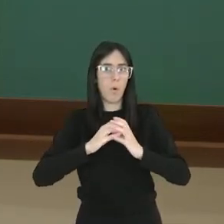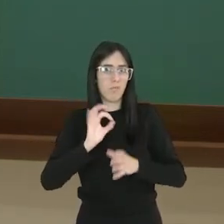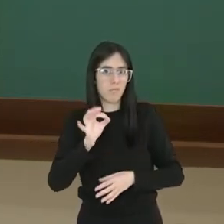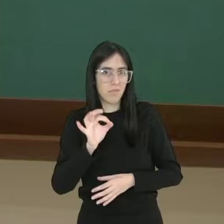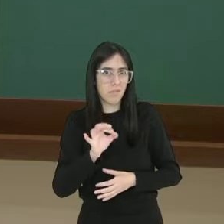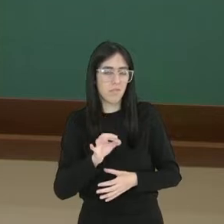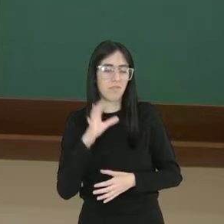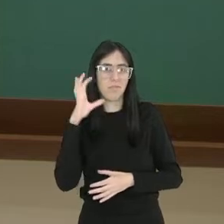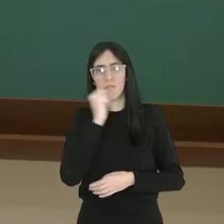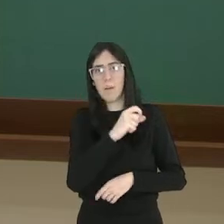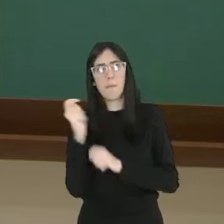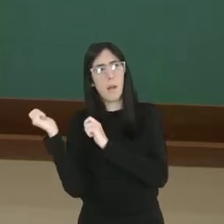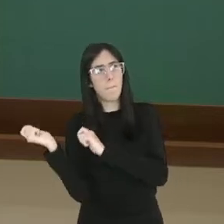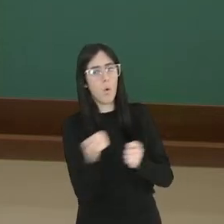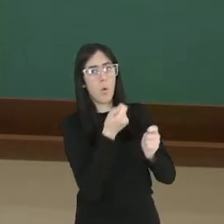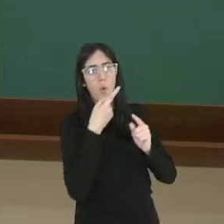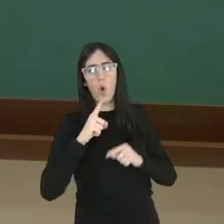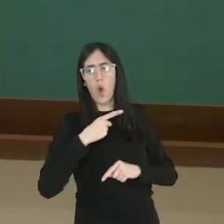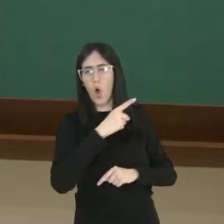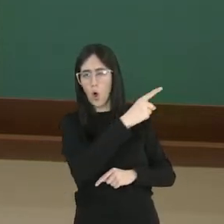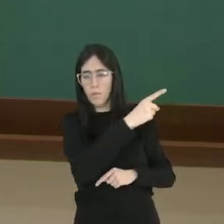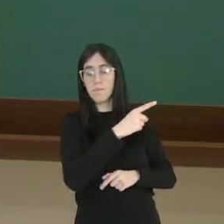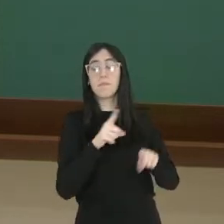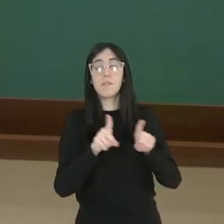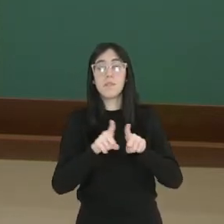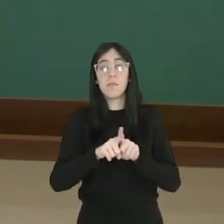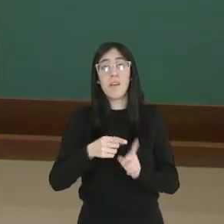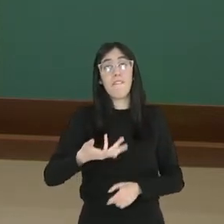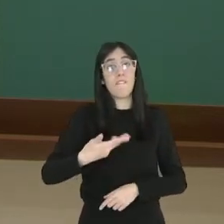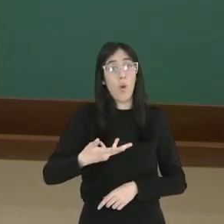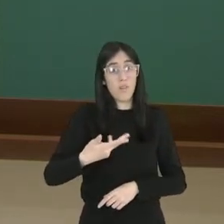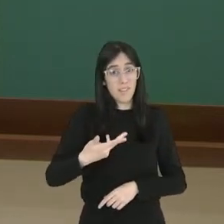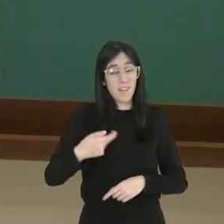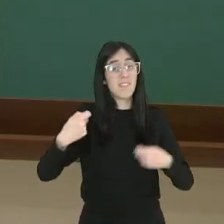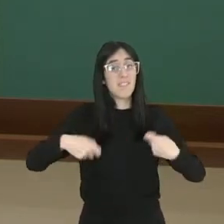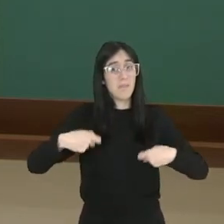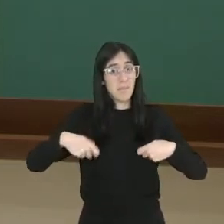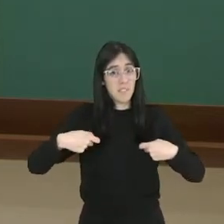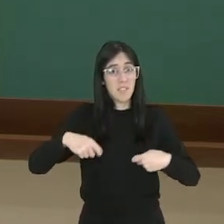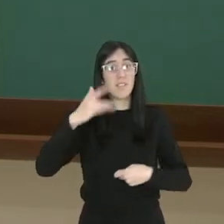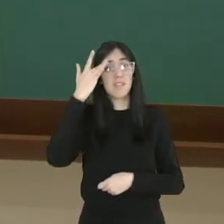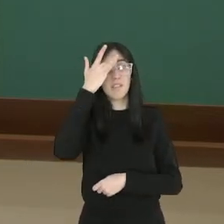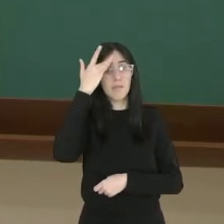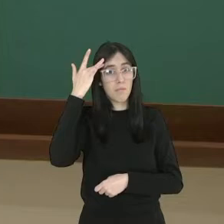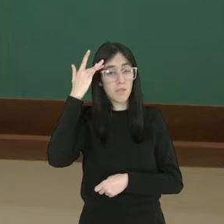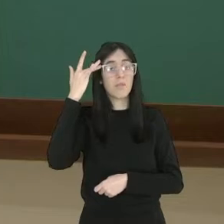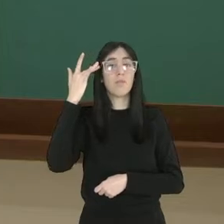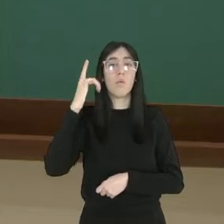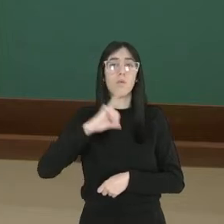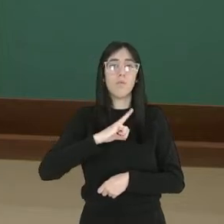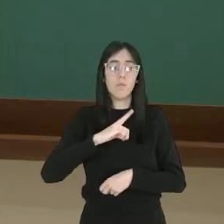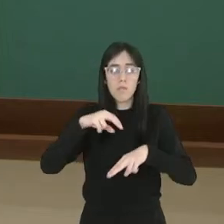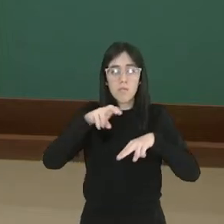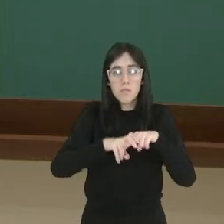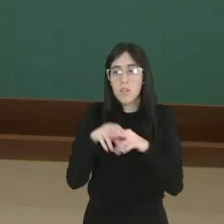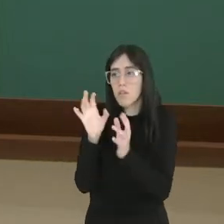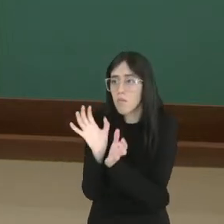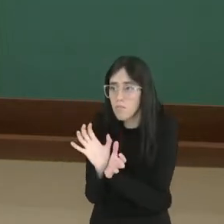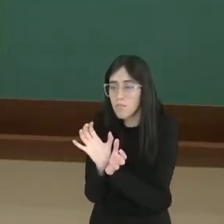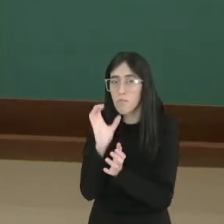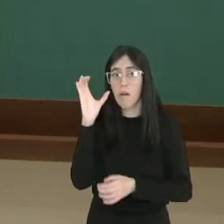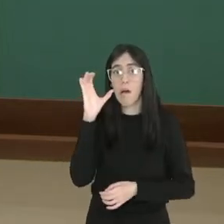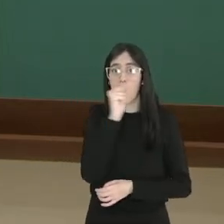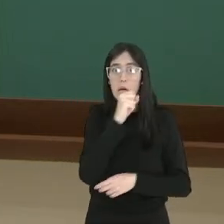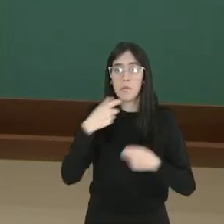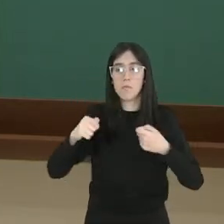e jogar essa bolinha longe. Velocidade, tanto de quem está atacando quanto de quem está defendendo, porque se eu estou atacando, eu vou